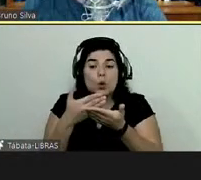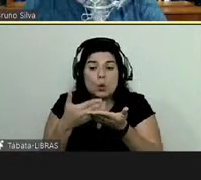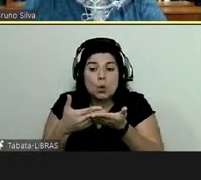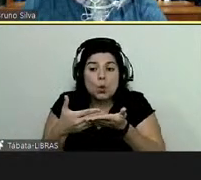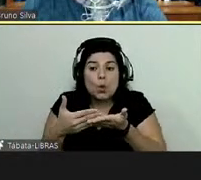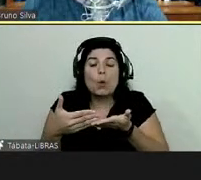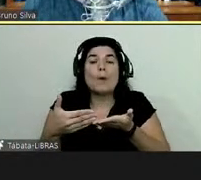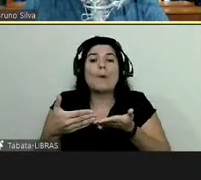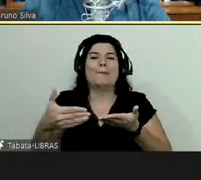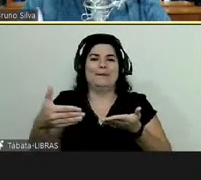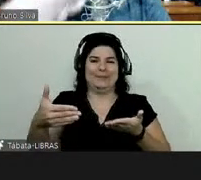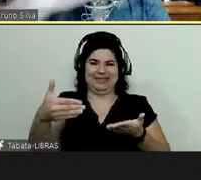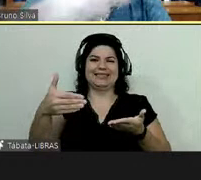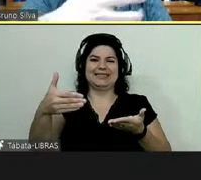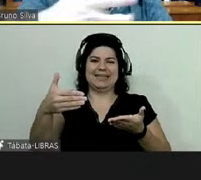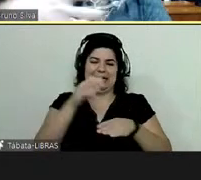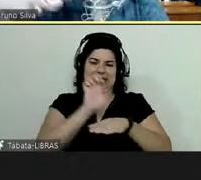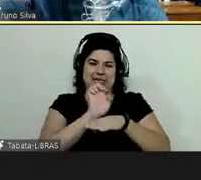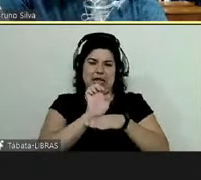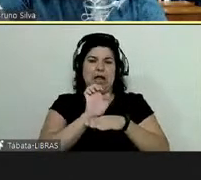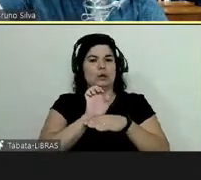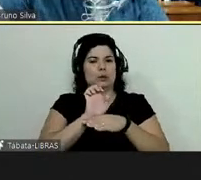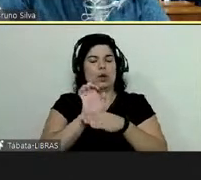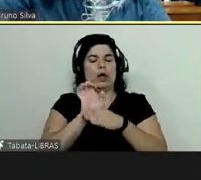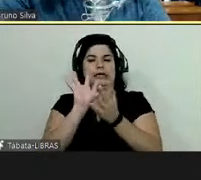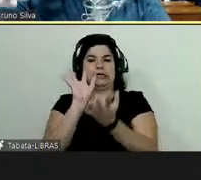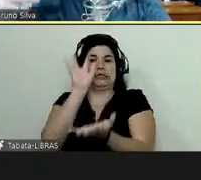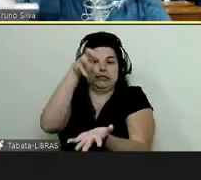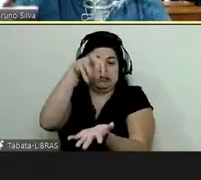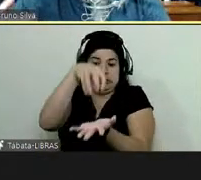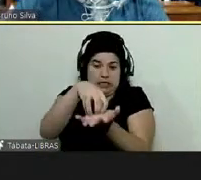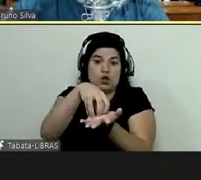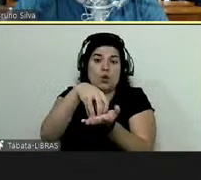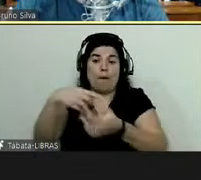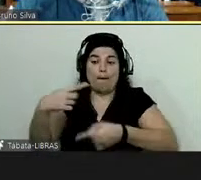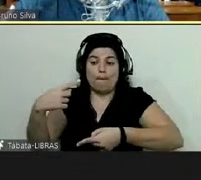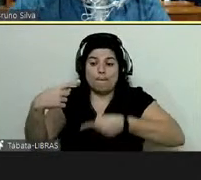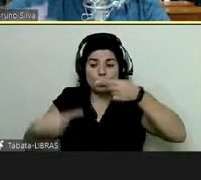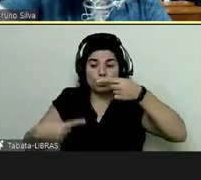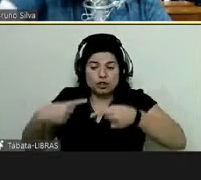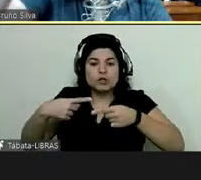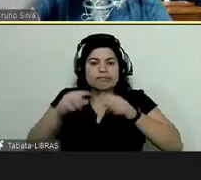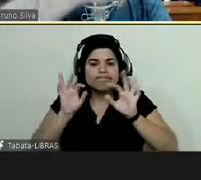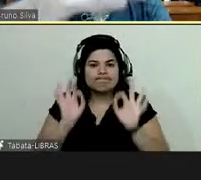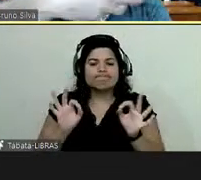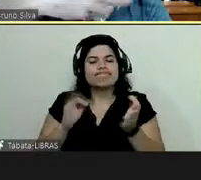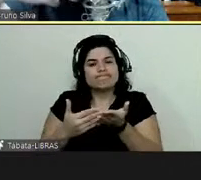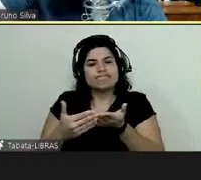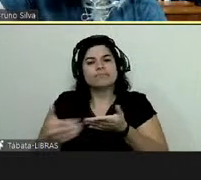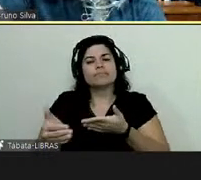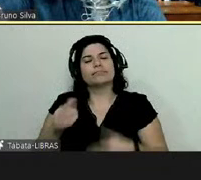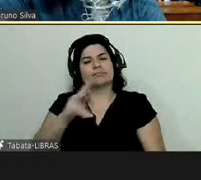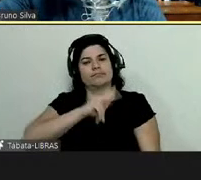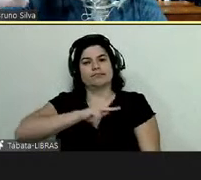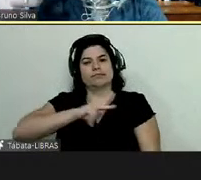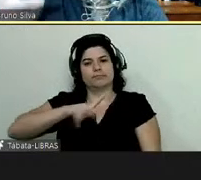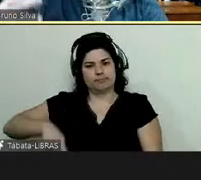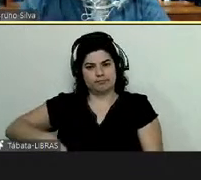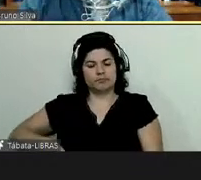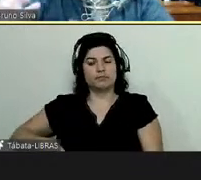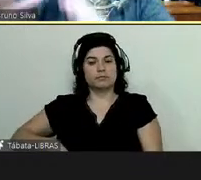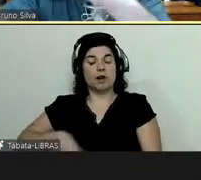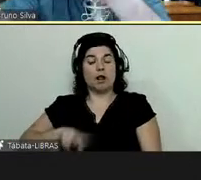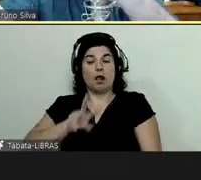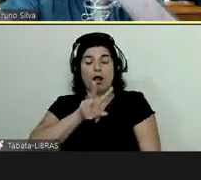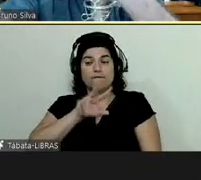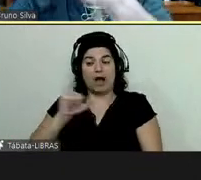Brasileiro moderno eu vou correr um processo de centralização política de fato é onde o presidente vai trazer para si